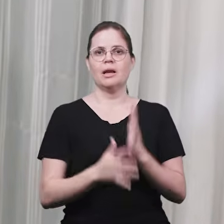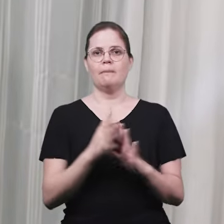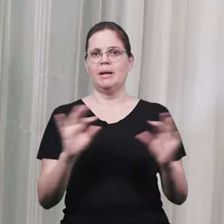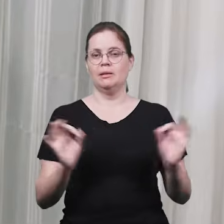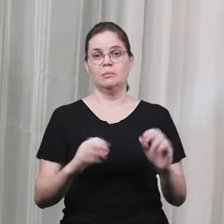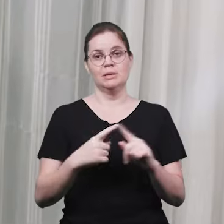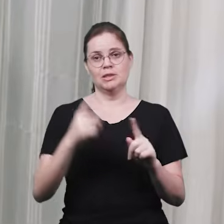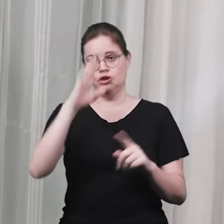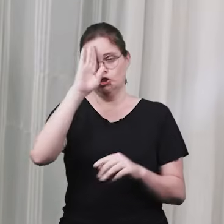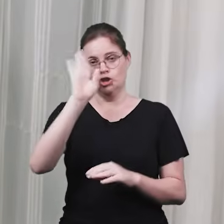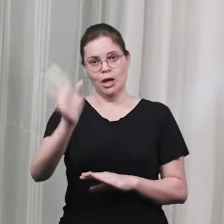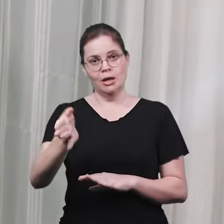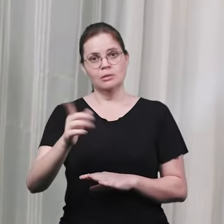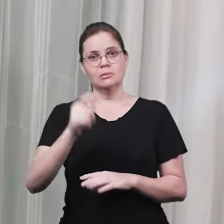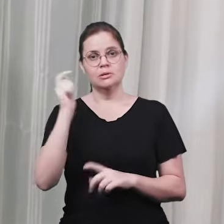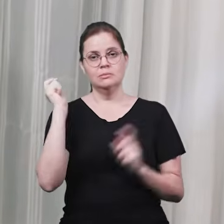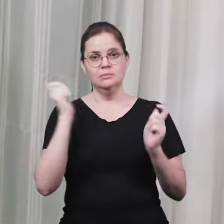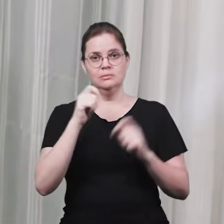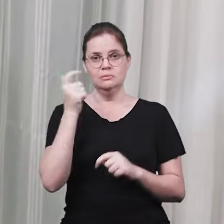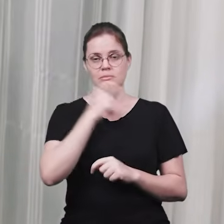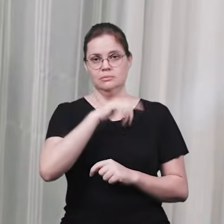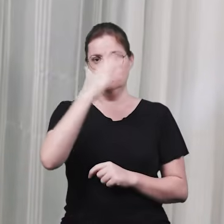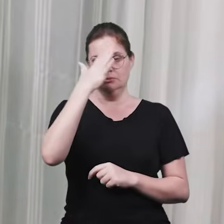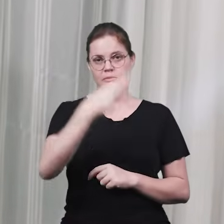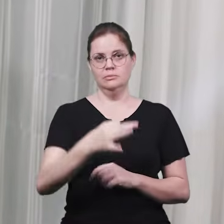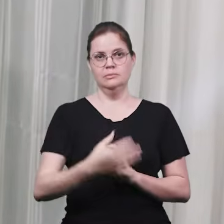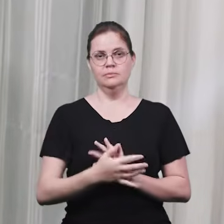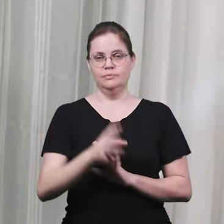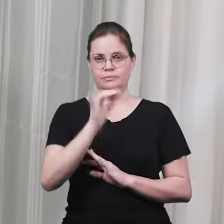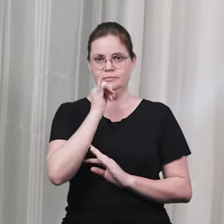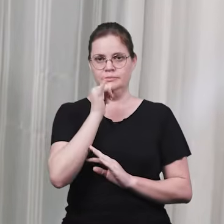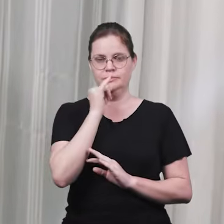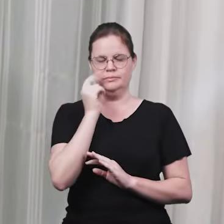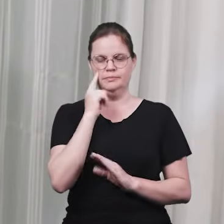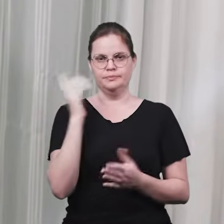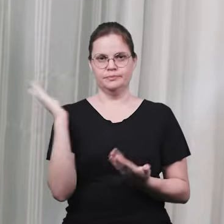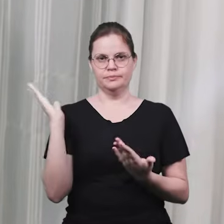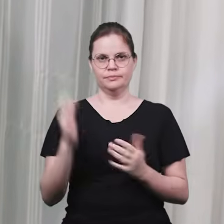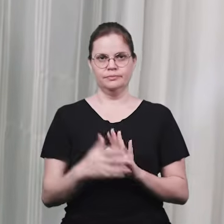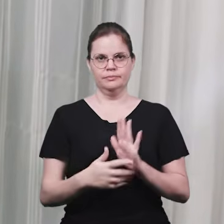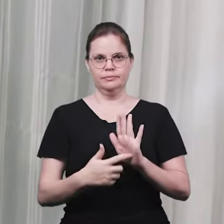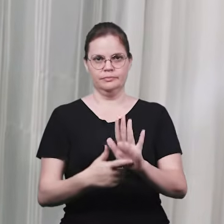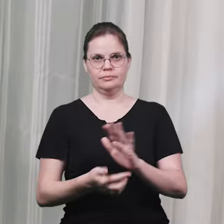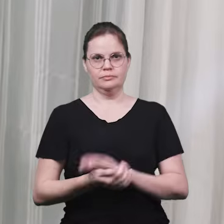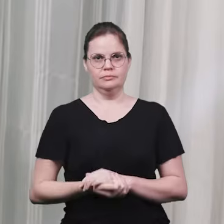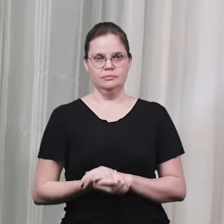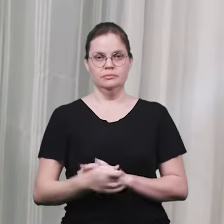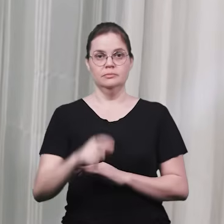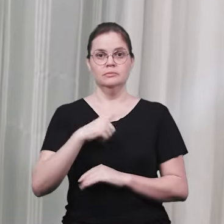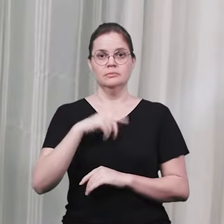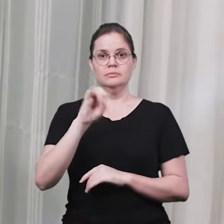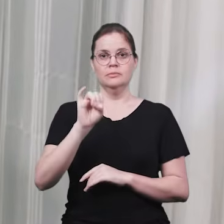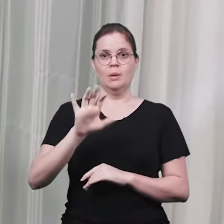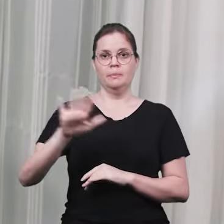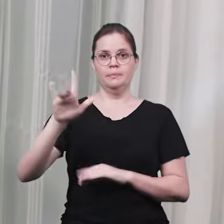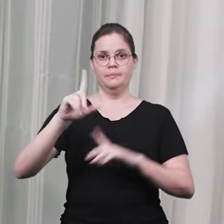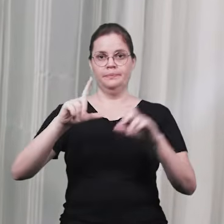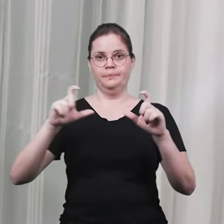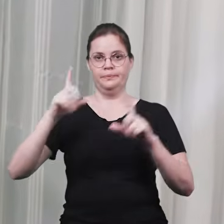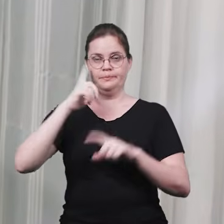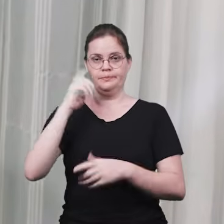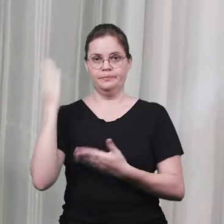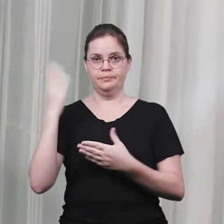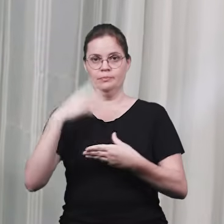possa chegar, para que a pessoa possa compreender melhor. Eu vou dar um exemplo. Aqui nós temos uma imagem,